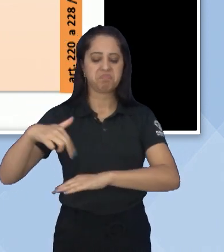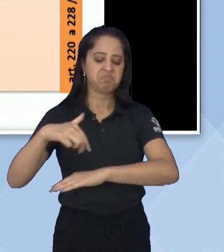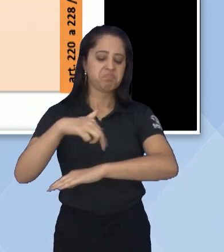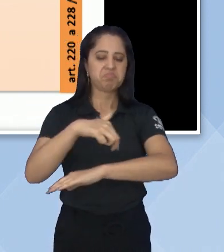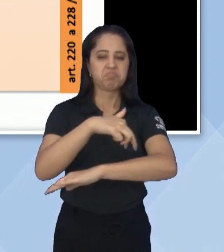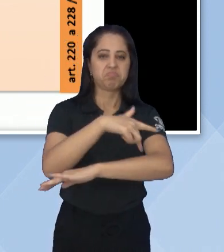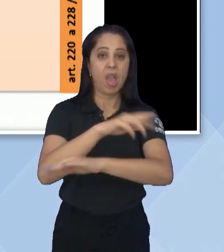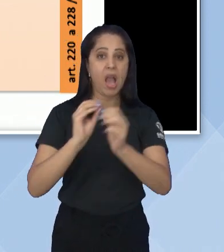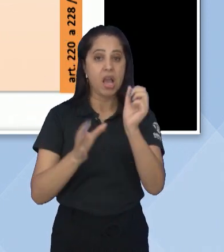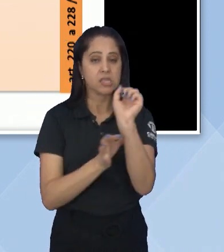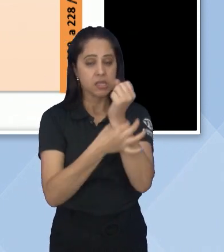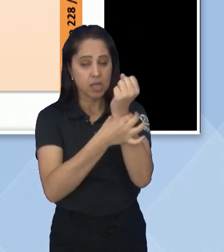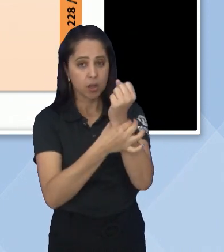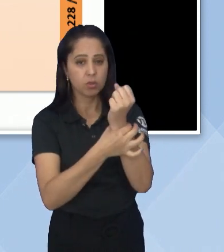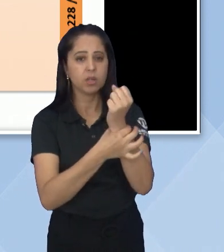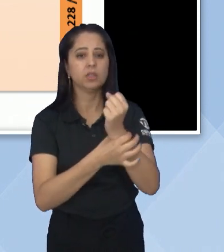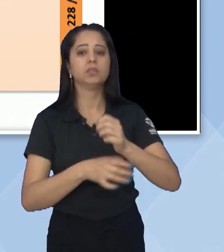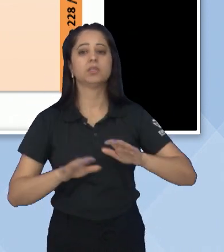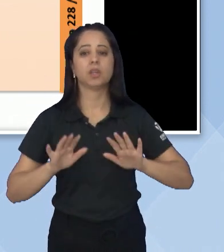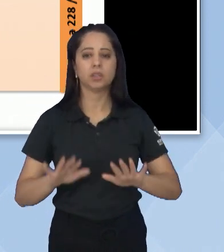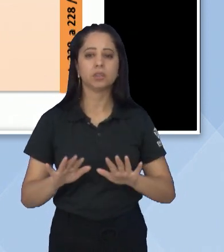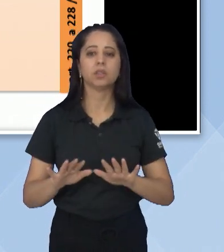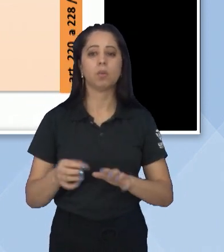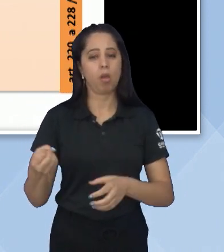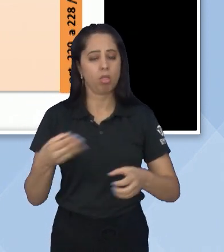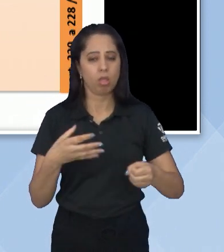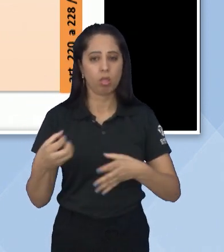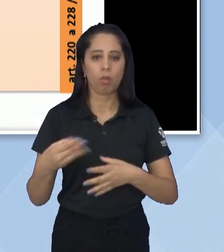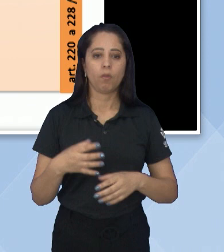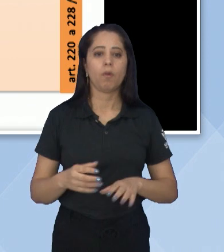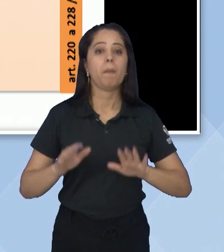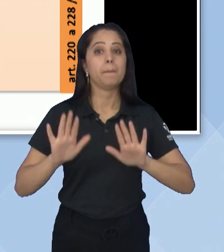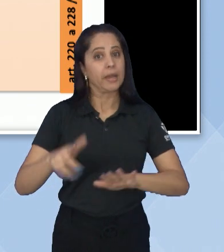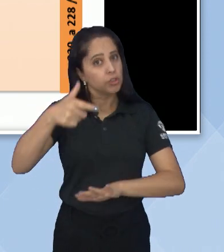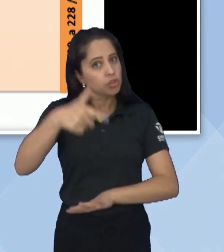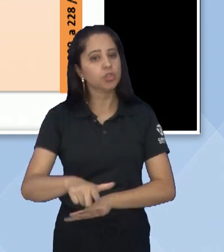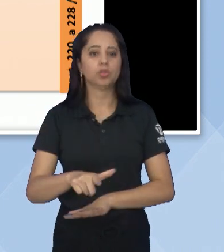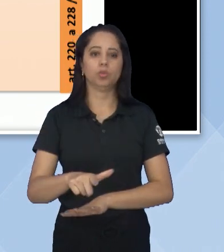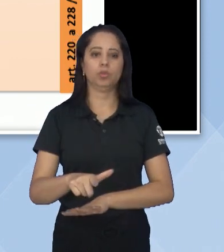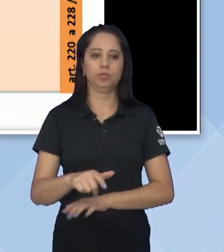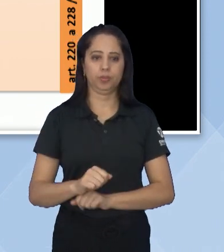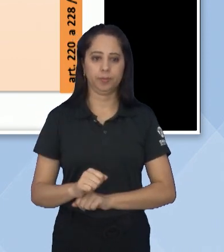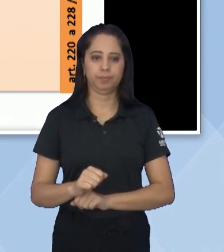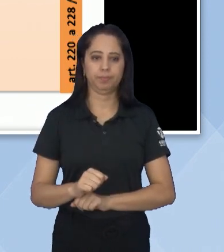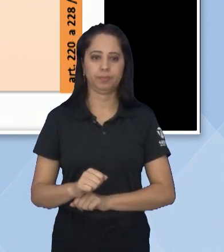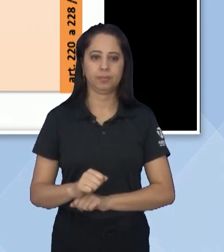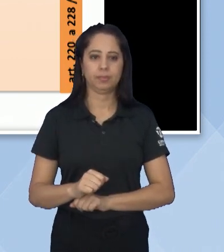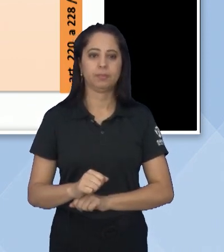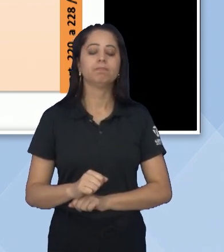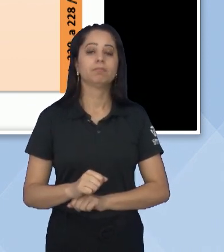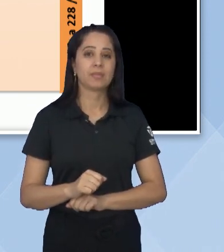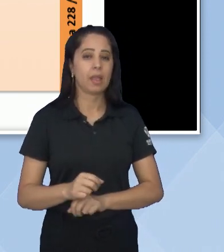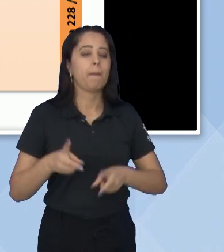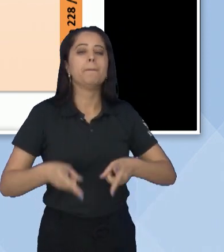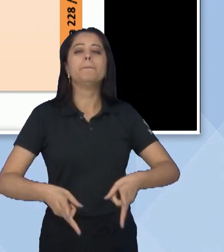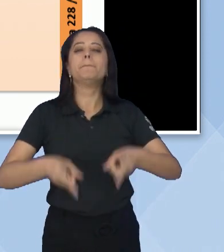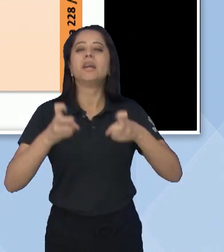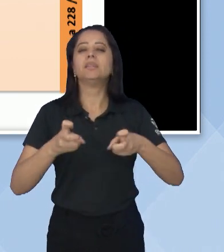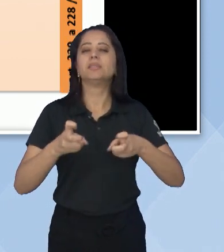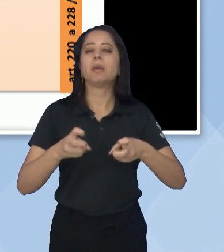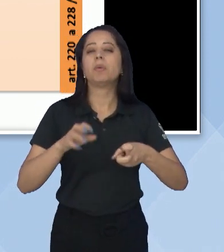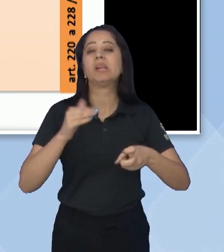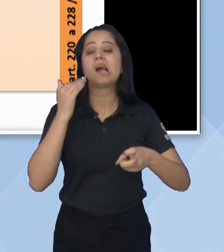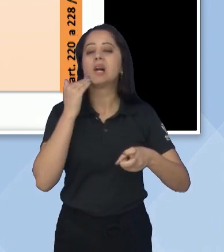você cria a sua sociabilidade Então nós não vamos com isso só que de novo no Exercício das coisas a gente percebe algumas